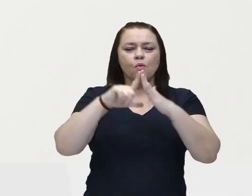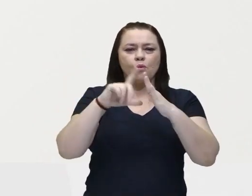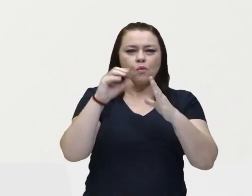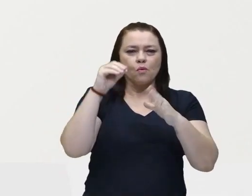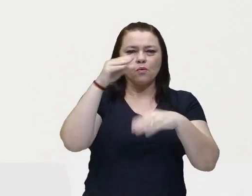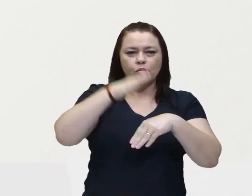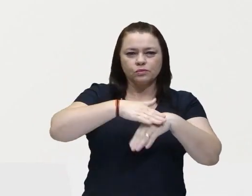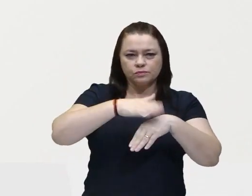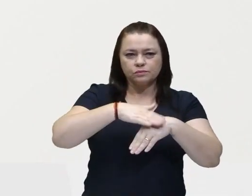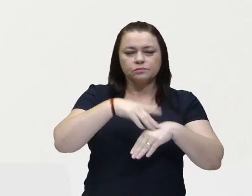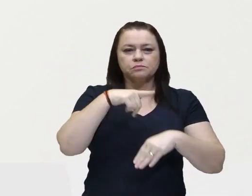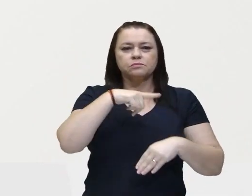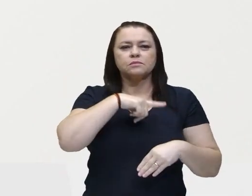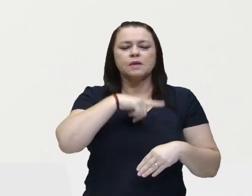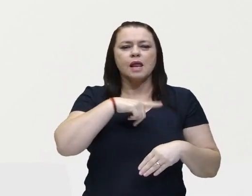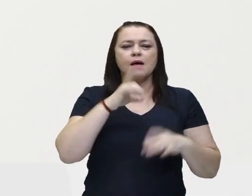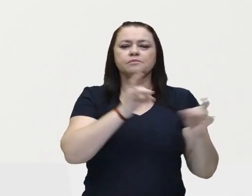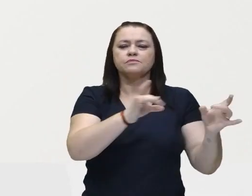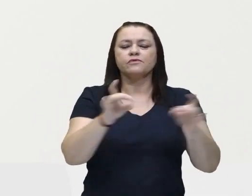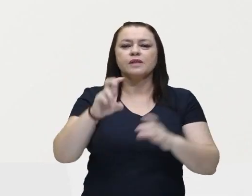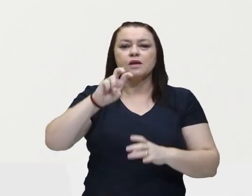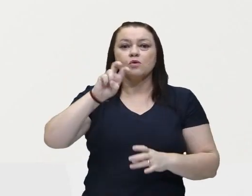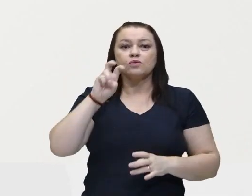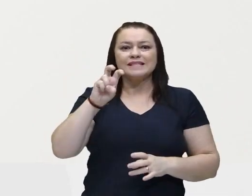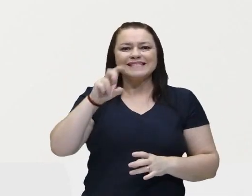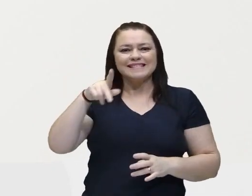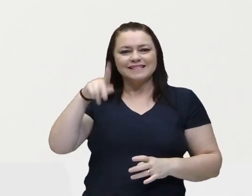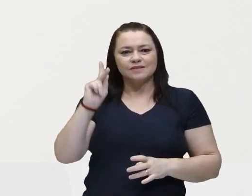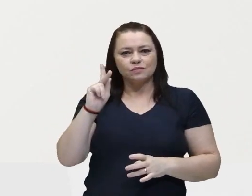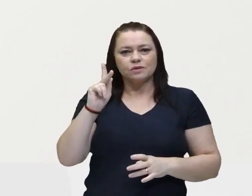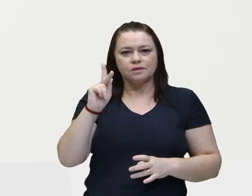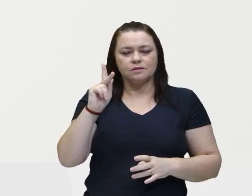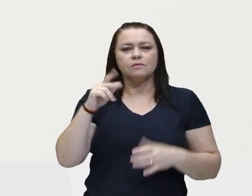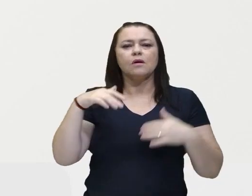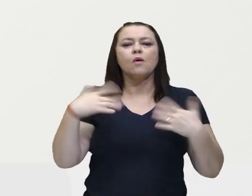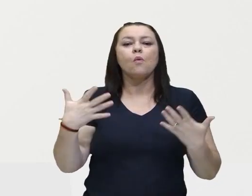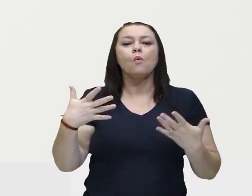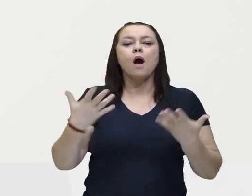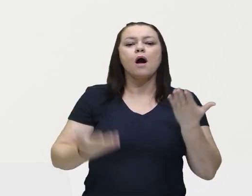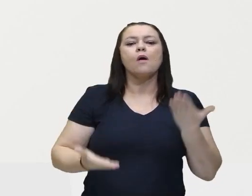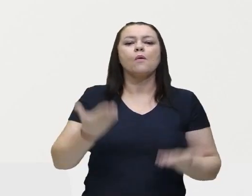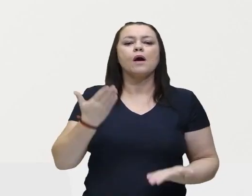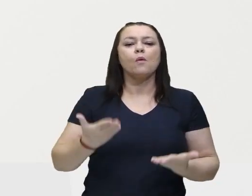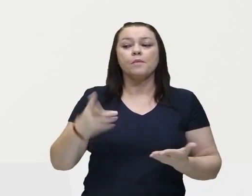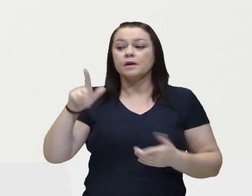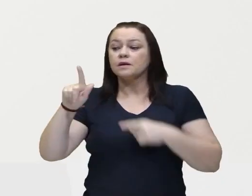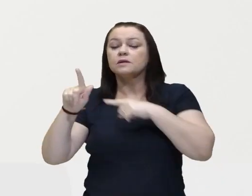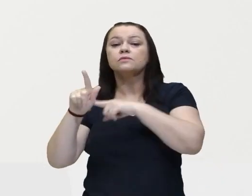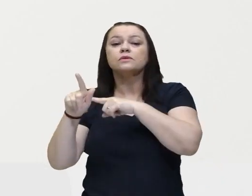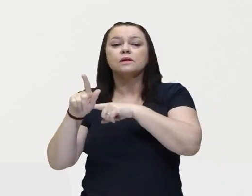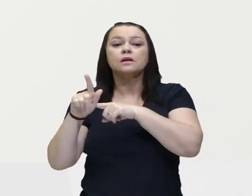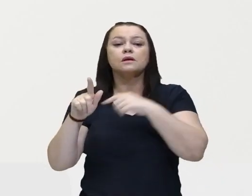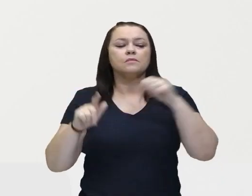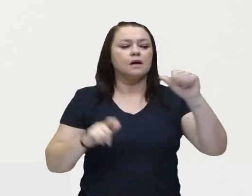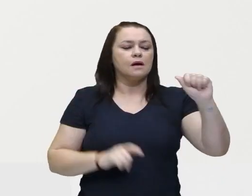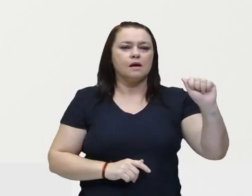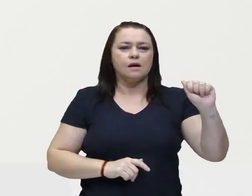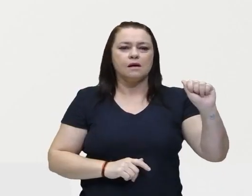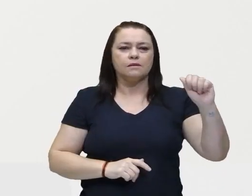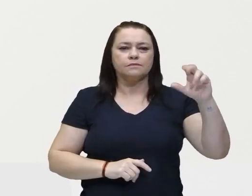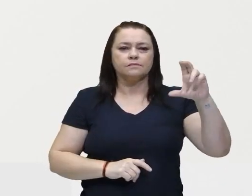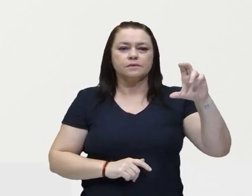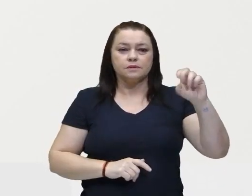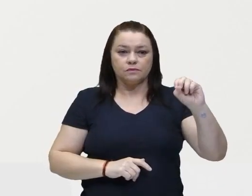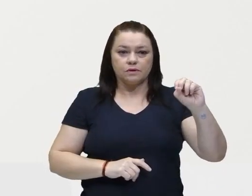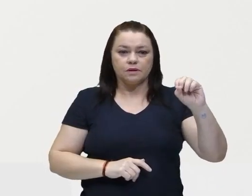5 quilos de ouro. Qual é o peso desse ouro em gramas? Letra A, 50 gramas. Letra